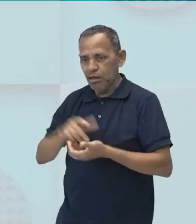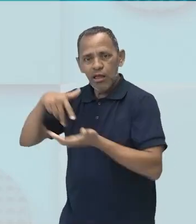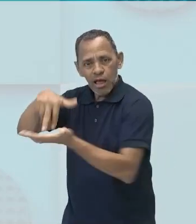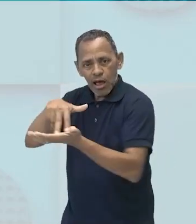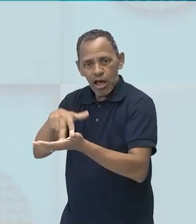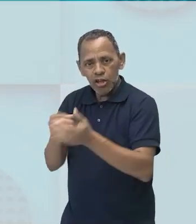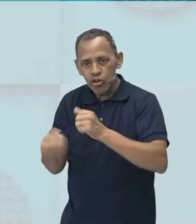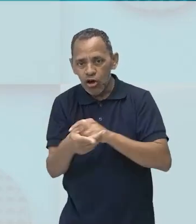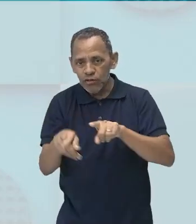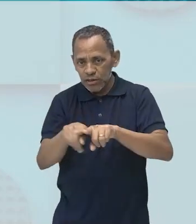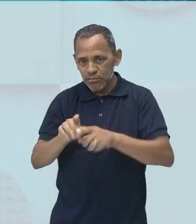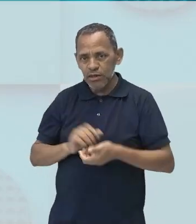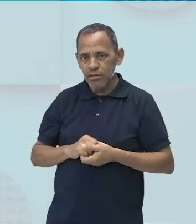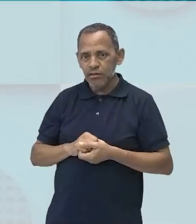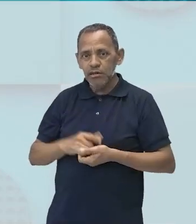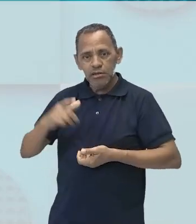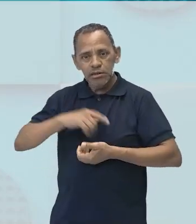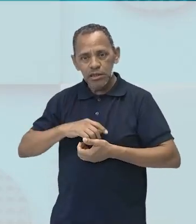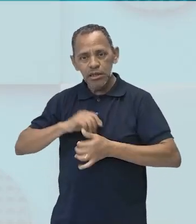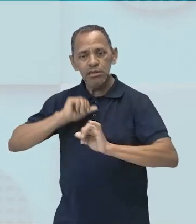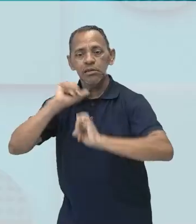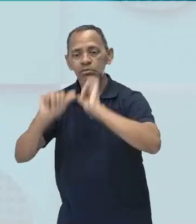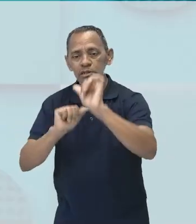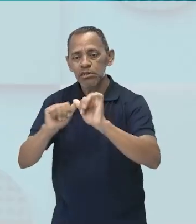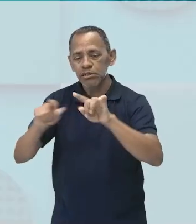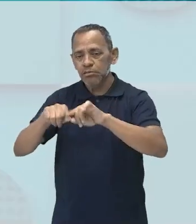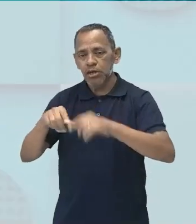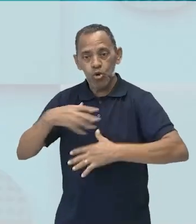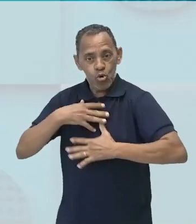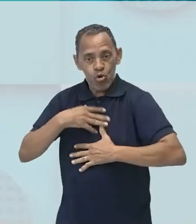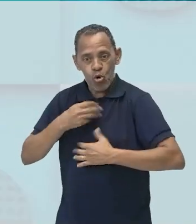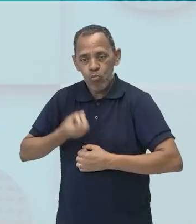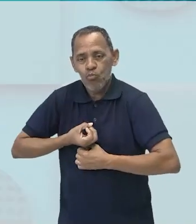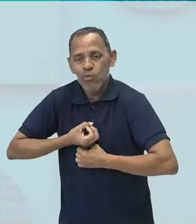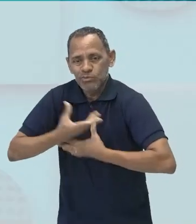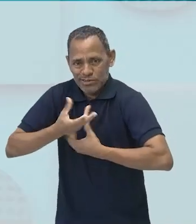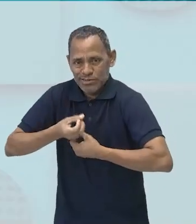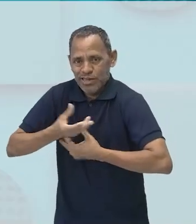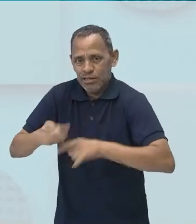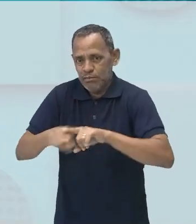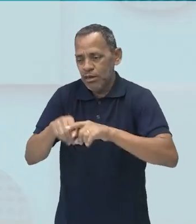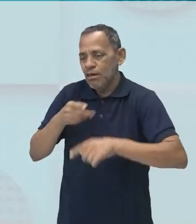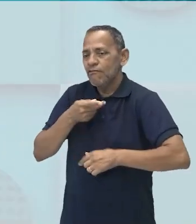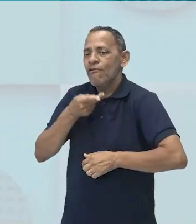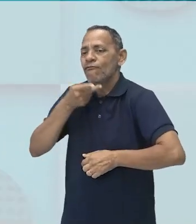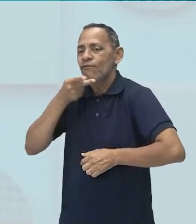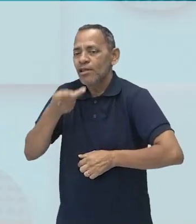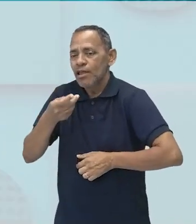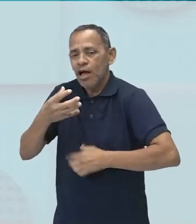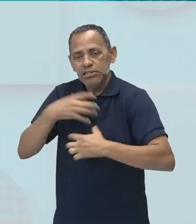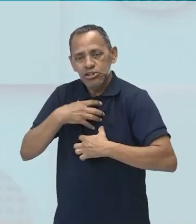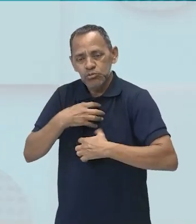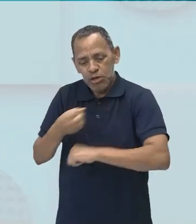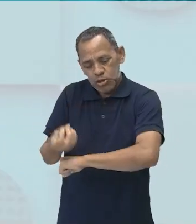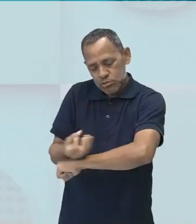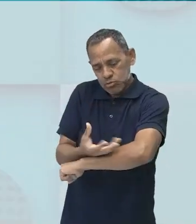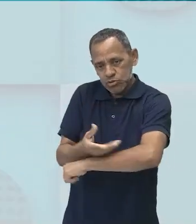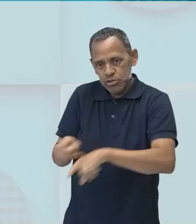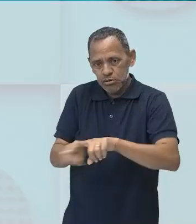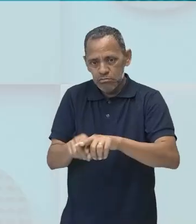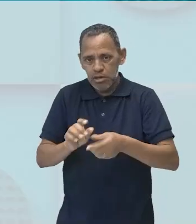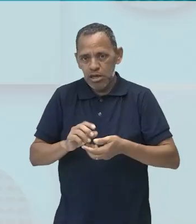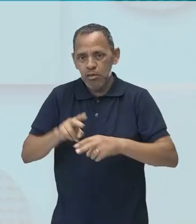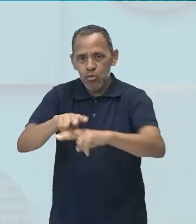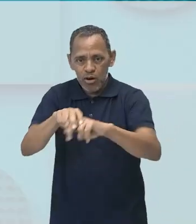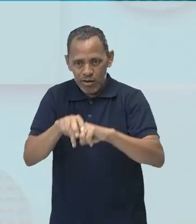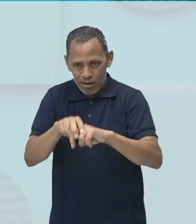essa modificação. O corpo ele vai expressar, ele vai falar os sentimentos através do movimento,